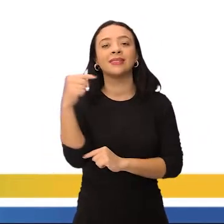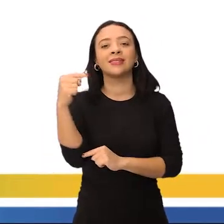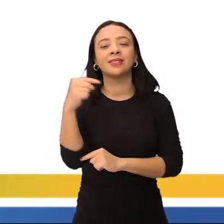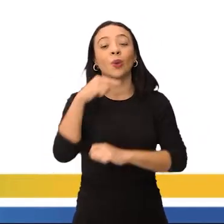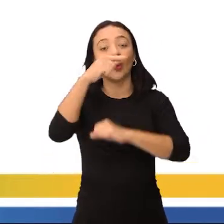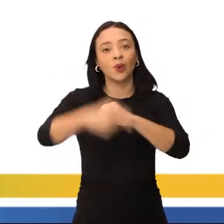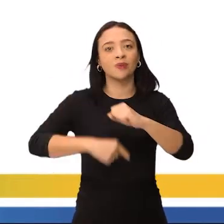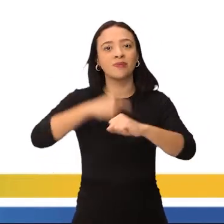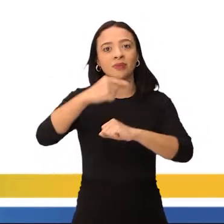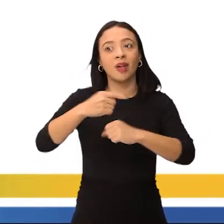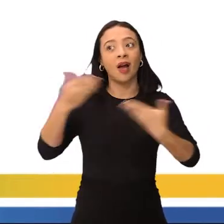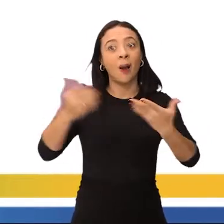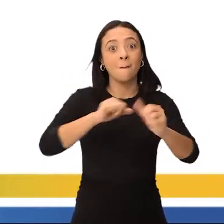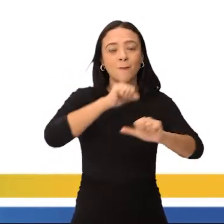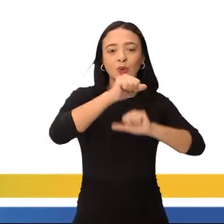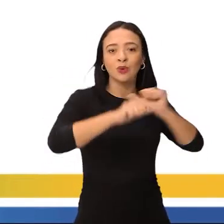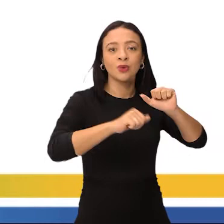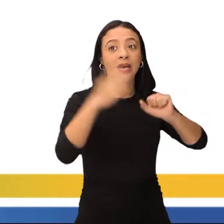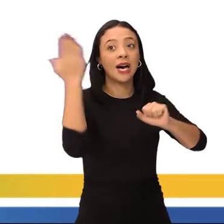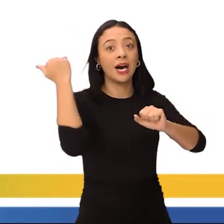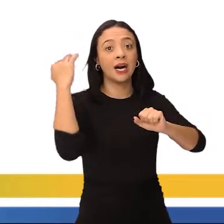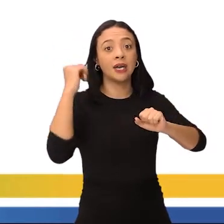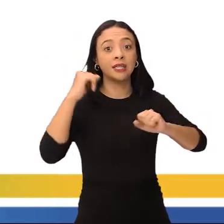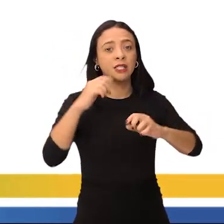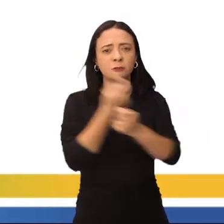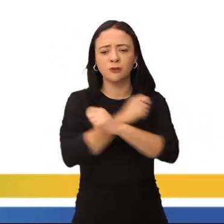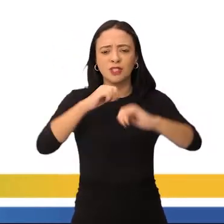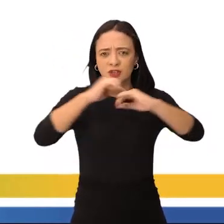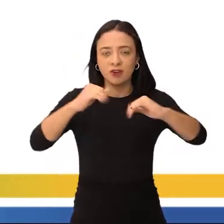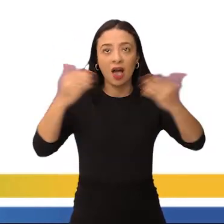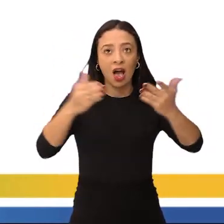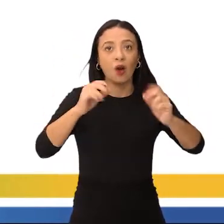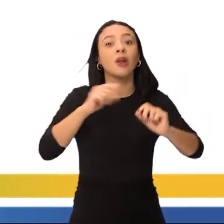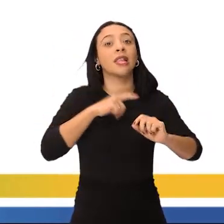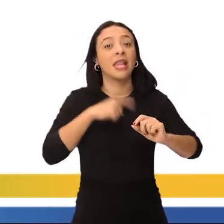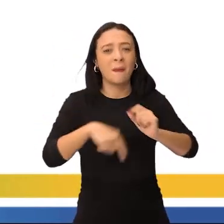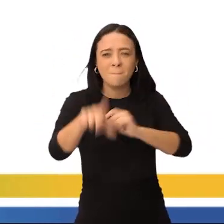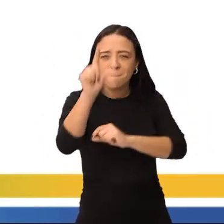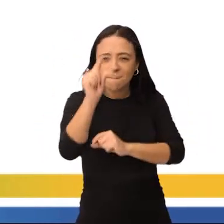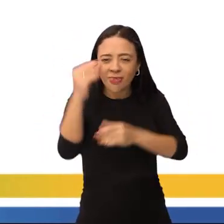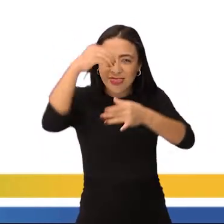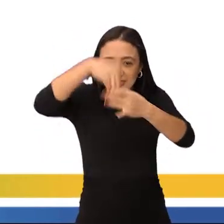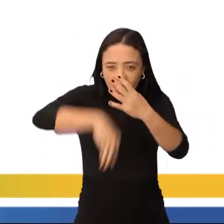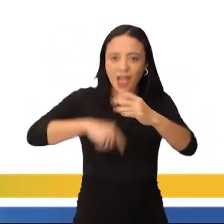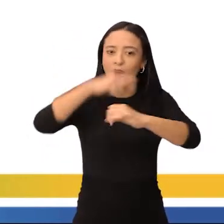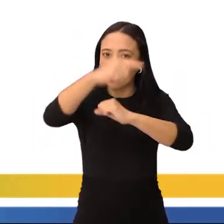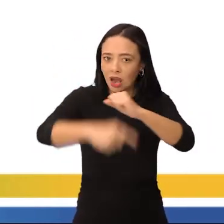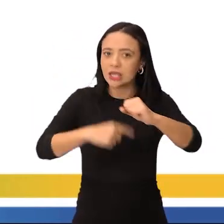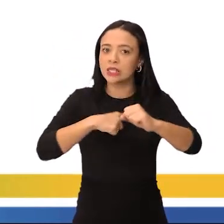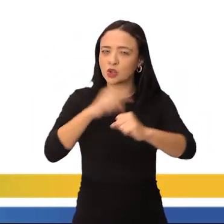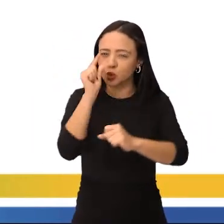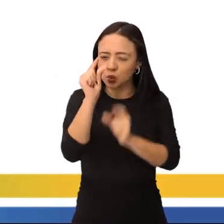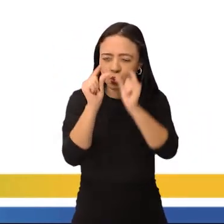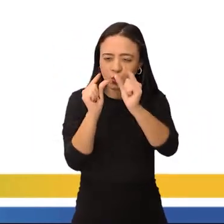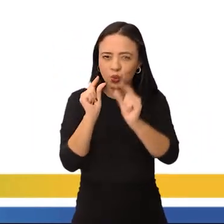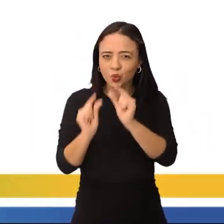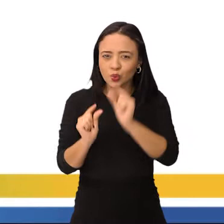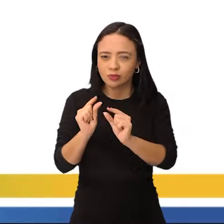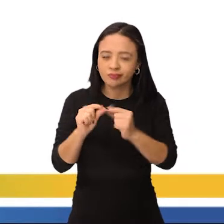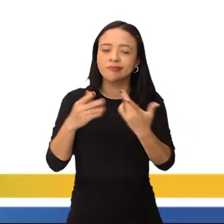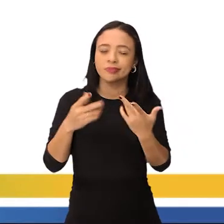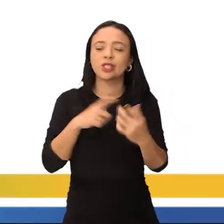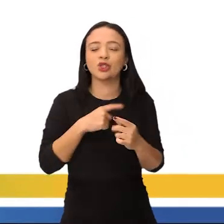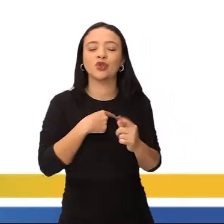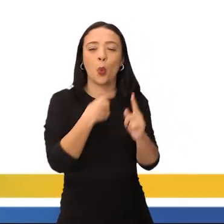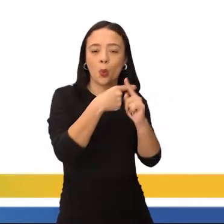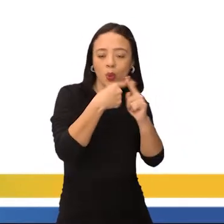seja o átomo já não era mais é indivisível você tinha pedaços menores dentro do ato né que seria um aliás